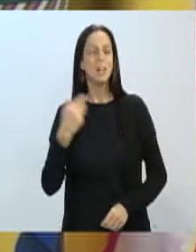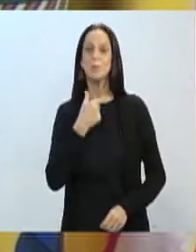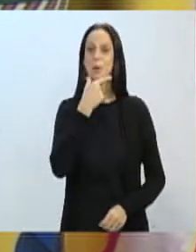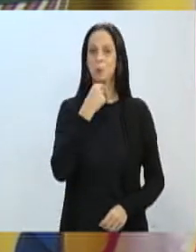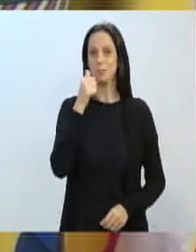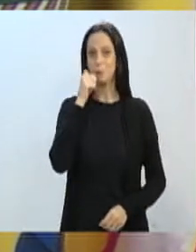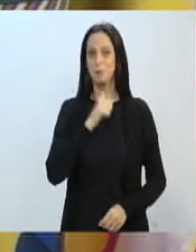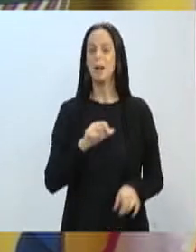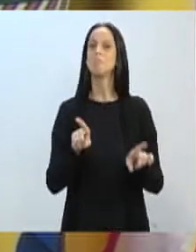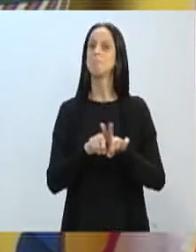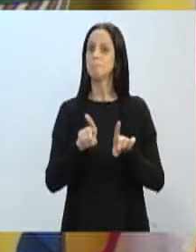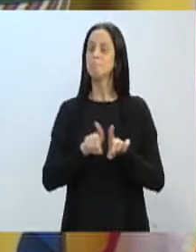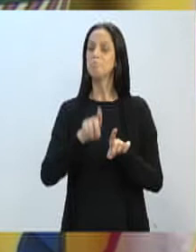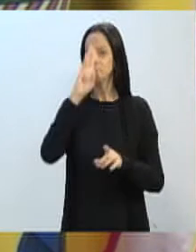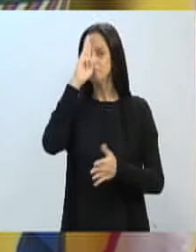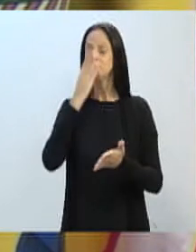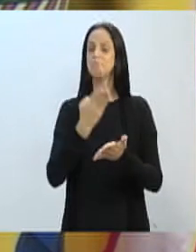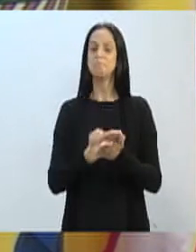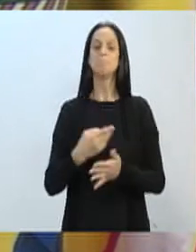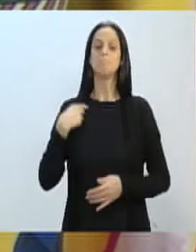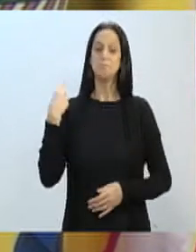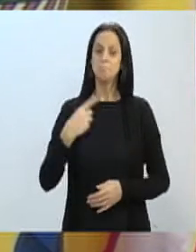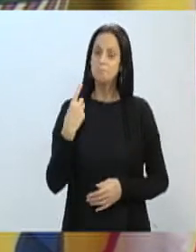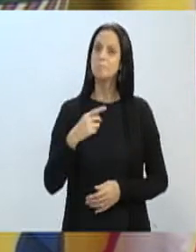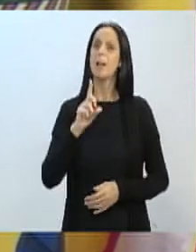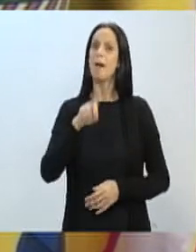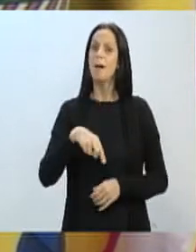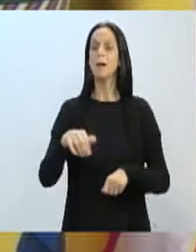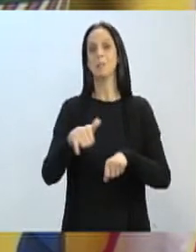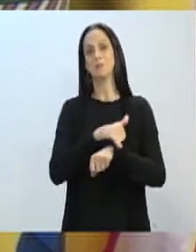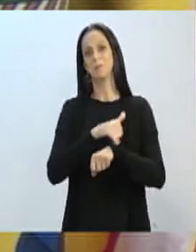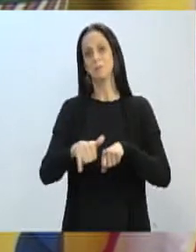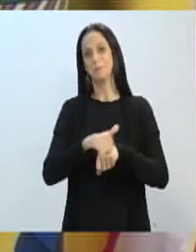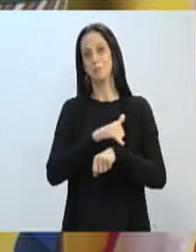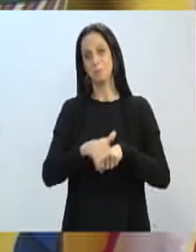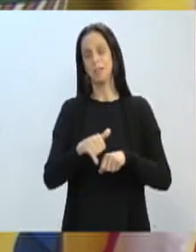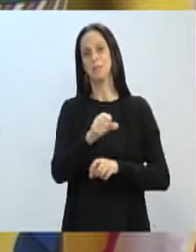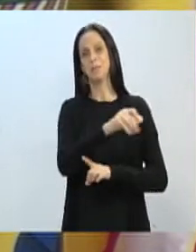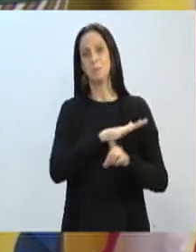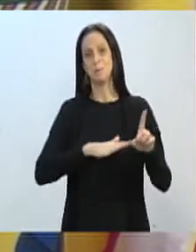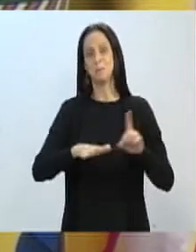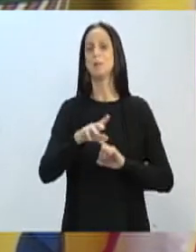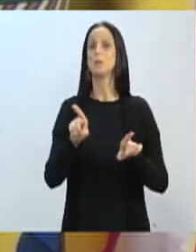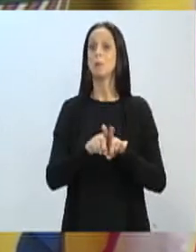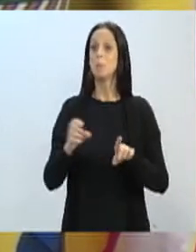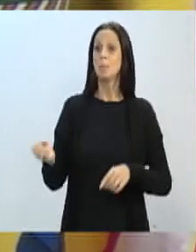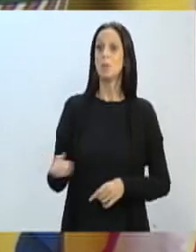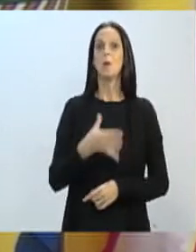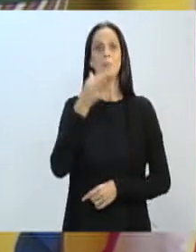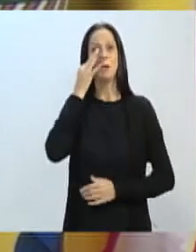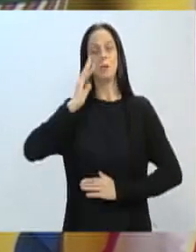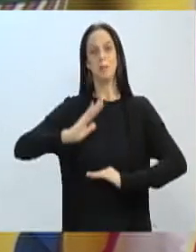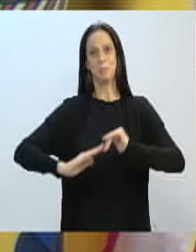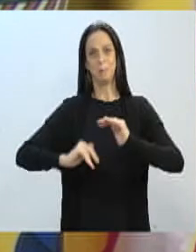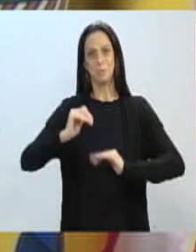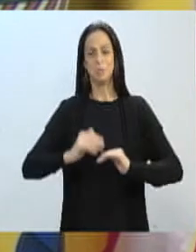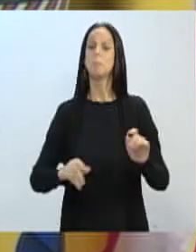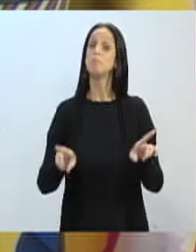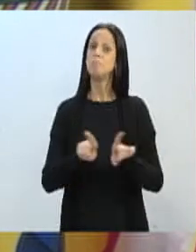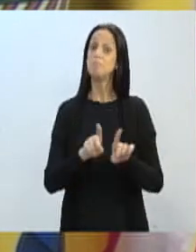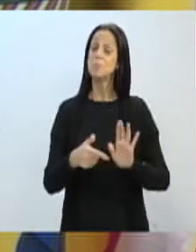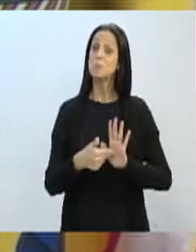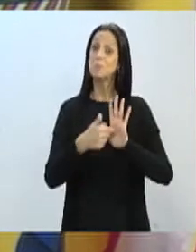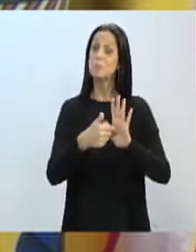reafirmar nossa crença no direito como instrumento de transformação social e de reconstrução de uma nova realidade e quero também mostrar